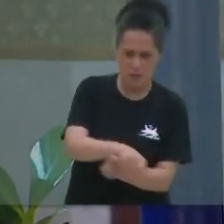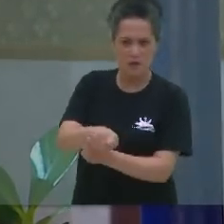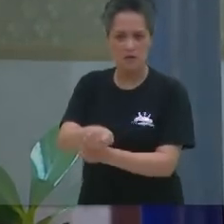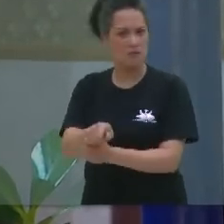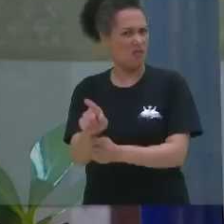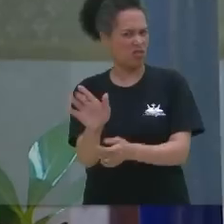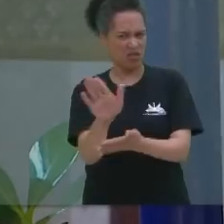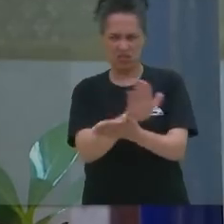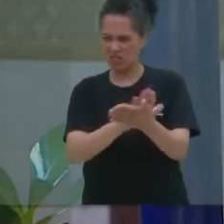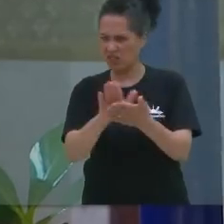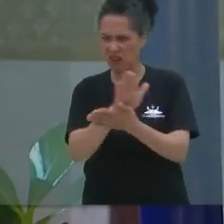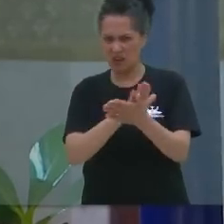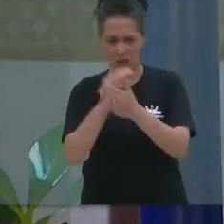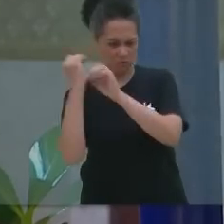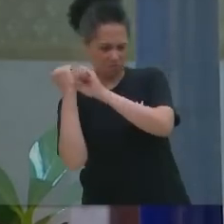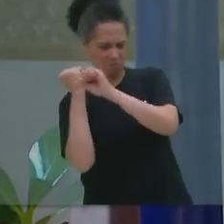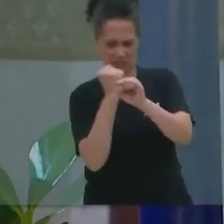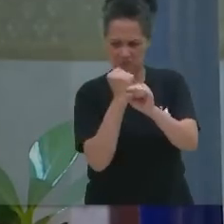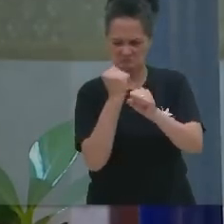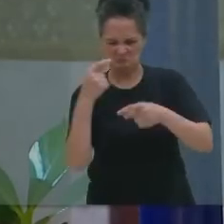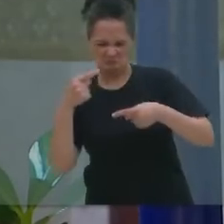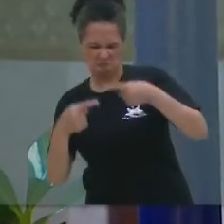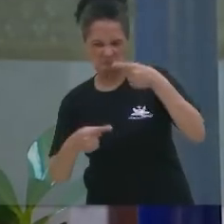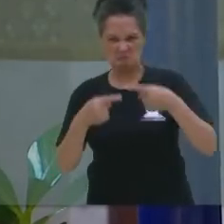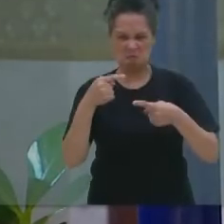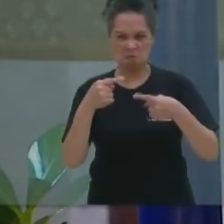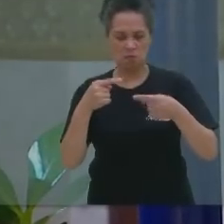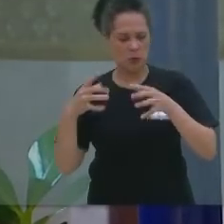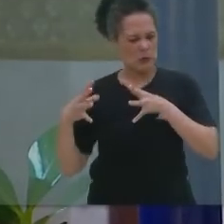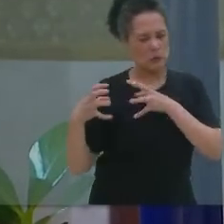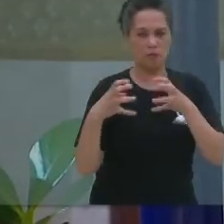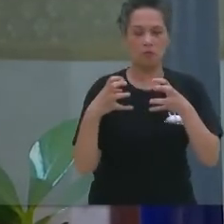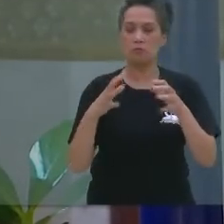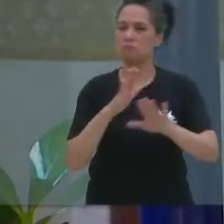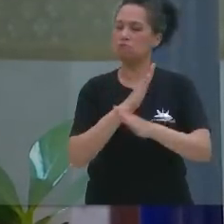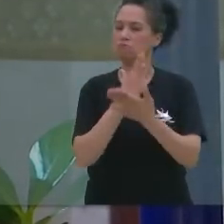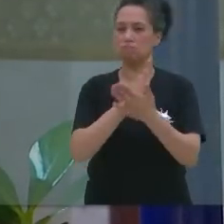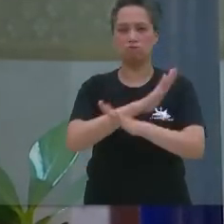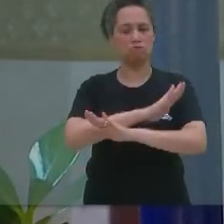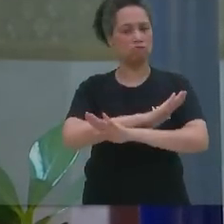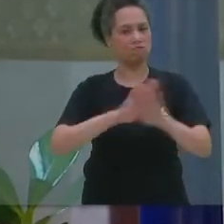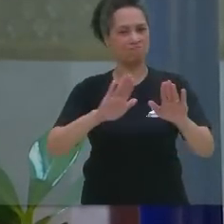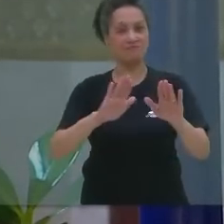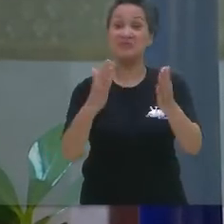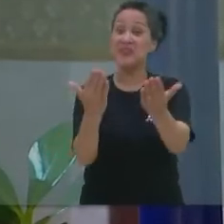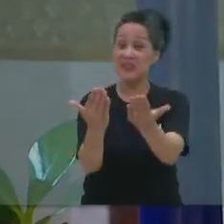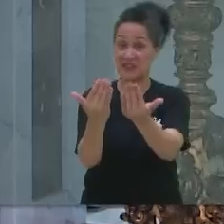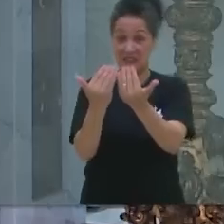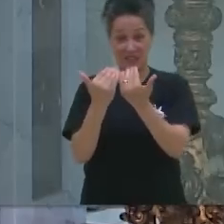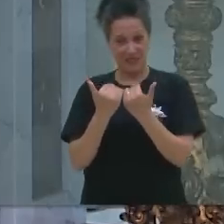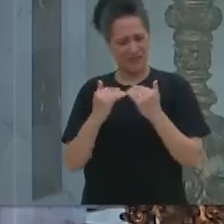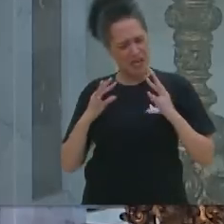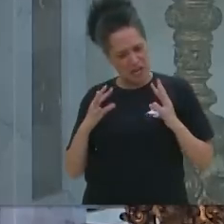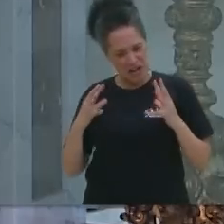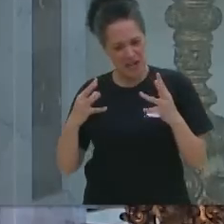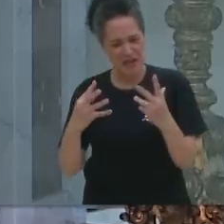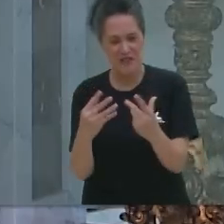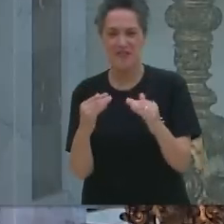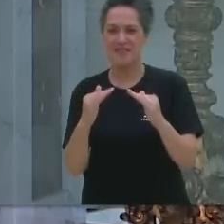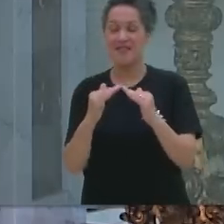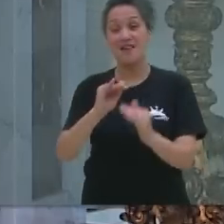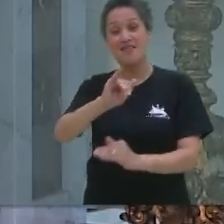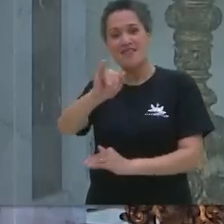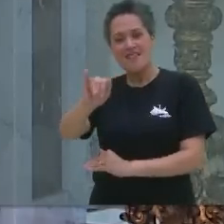e não mais travarão combate. Vinde todos da casa de Jacó e